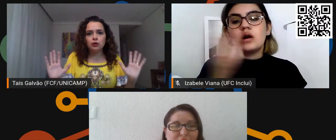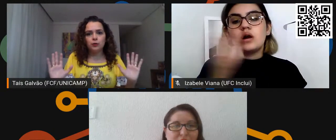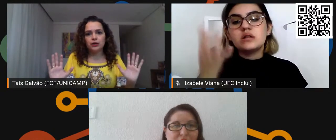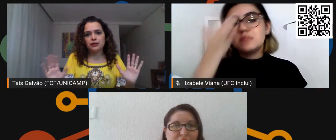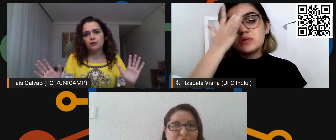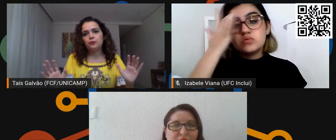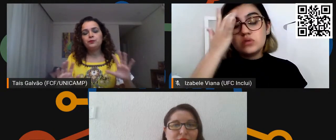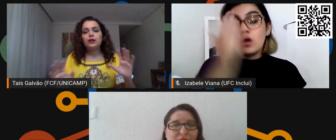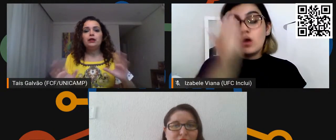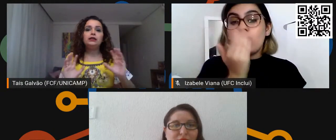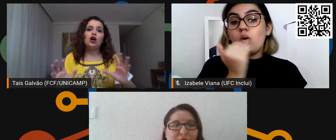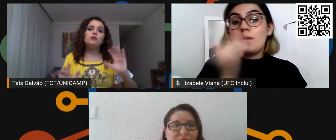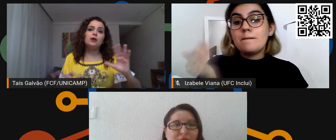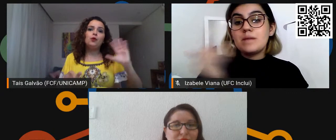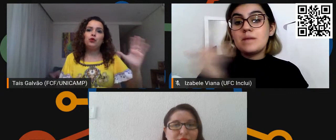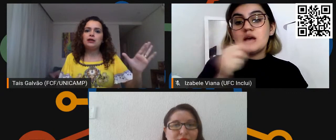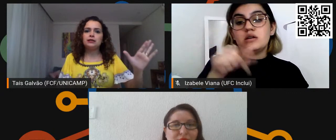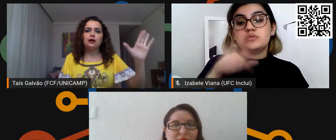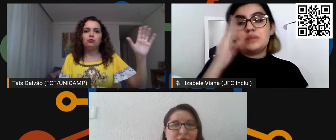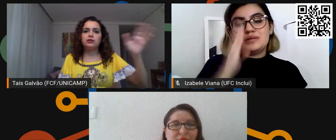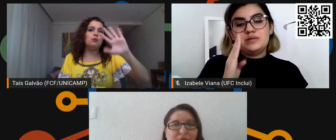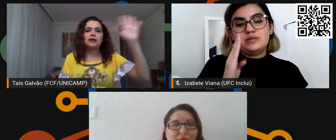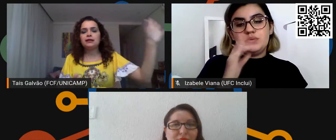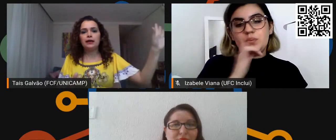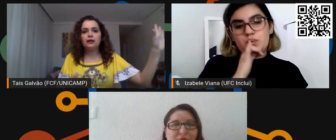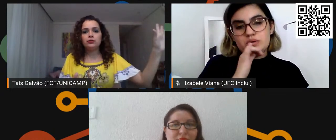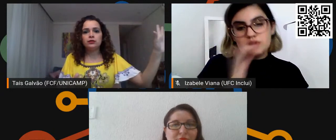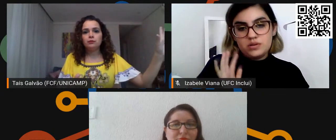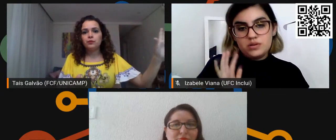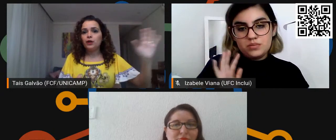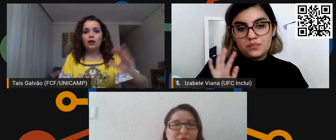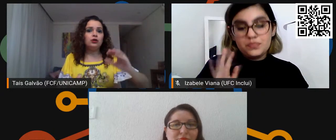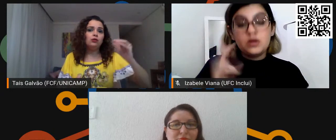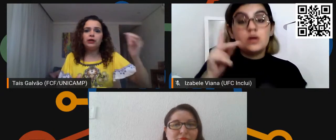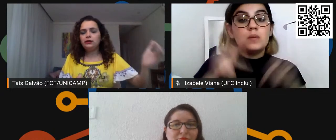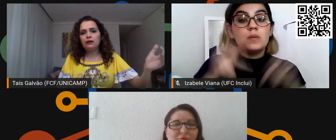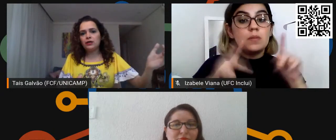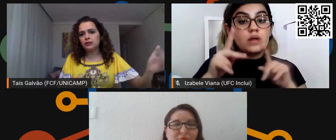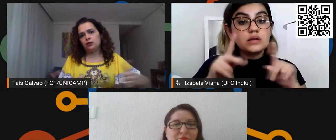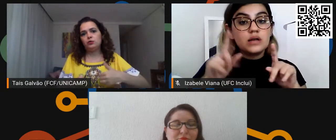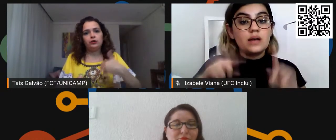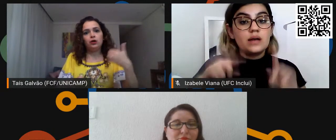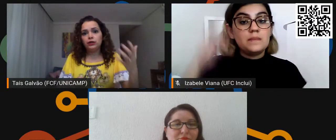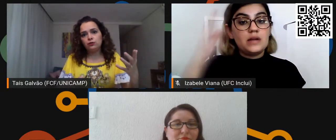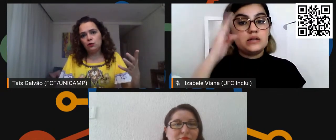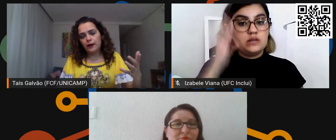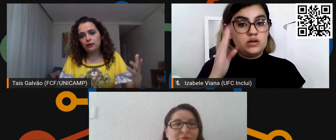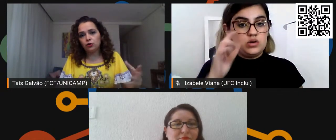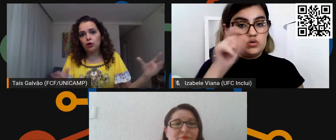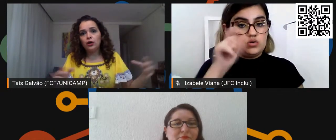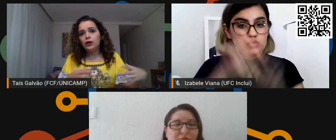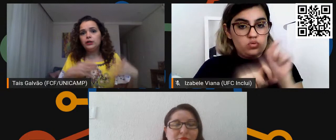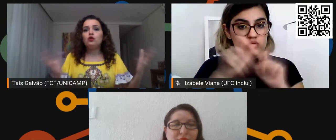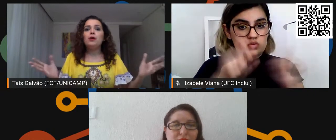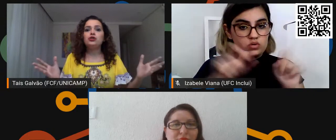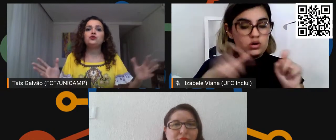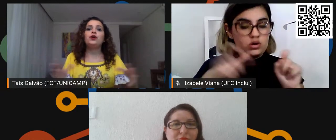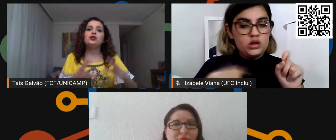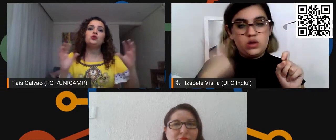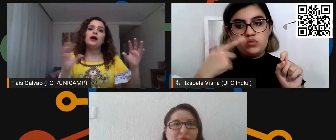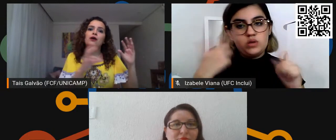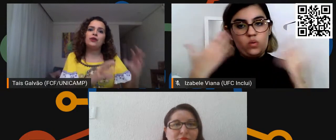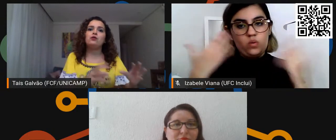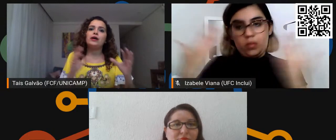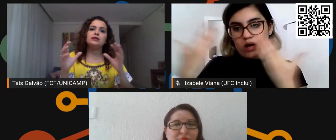no Brasil, por exemplo. Então a minha população são brasileiros, eu não tenho intervenção, eu não tenho comparador, e o